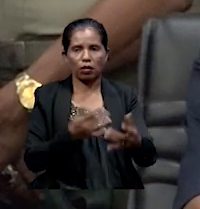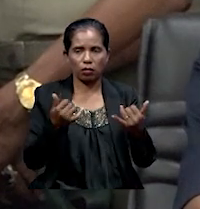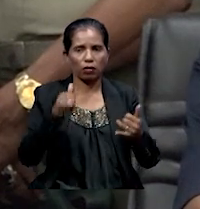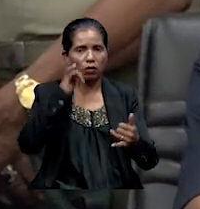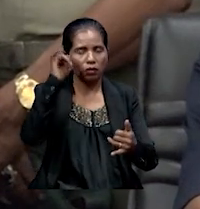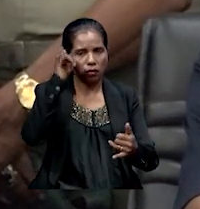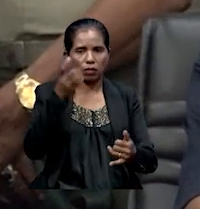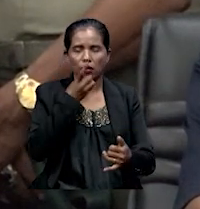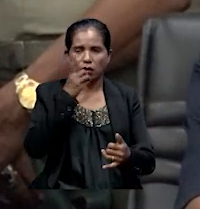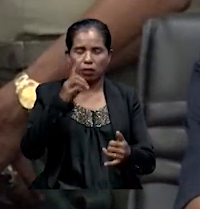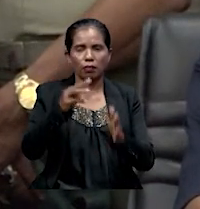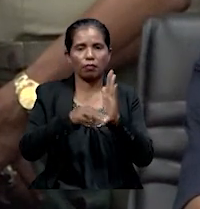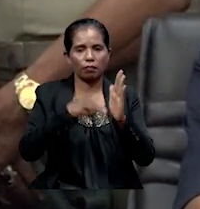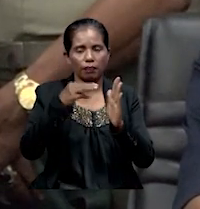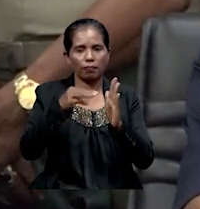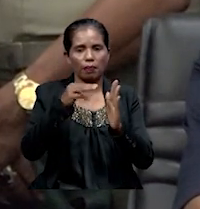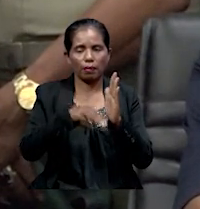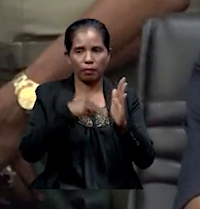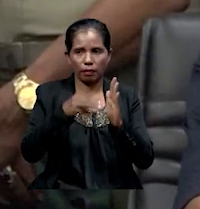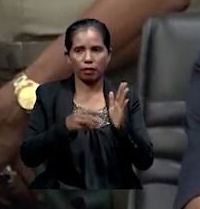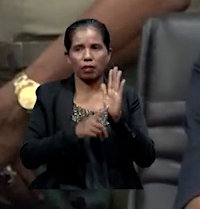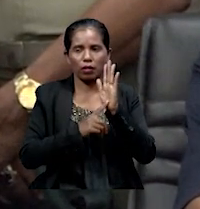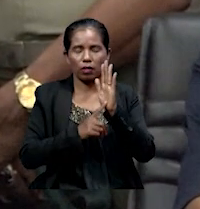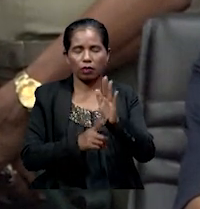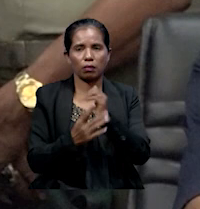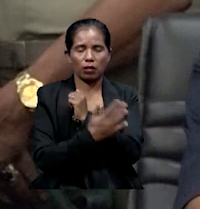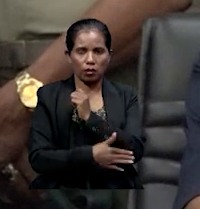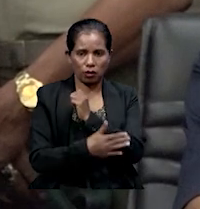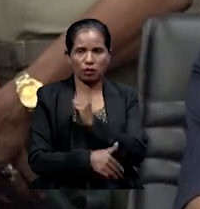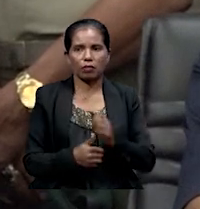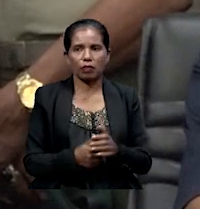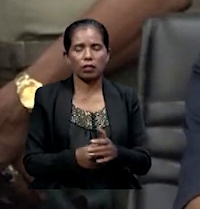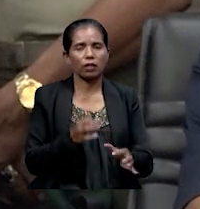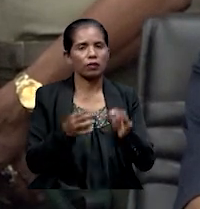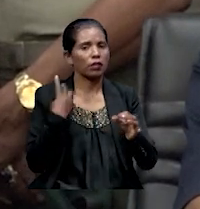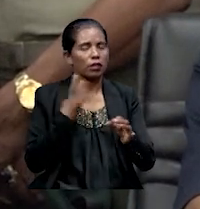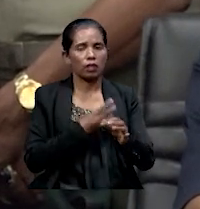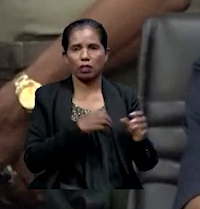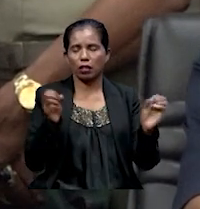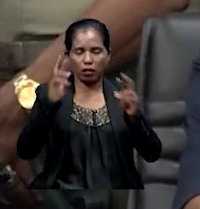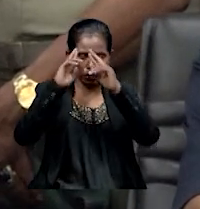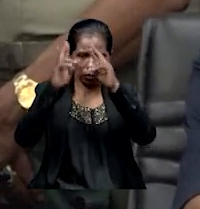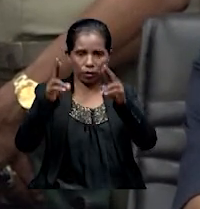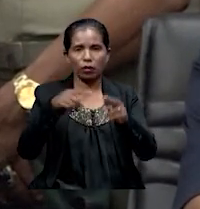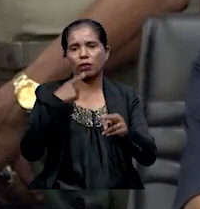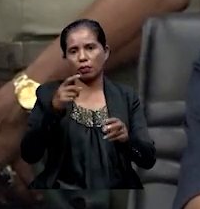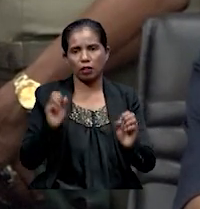A declaração da média ou na audiência nem a afirmação da soberania da nação. Se ita magla la respeito, se magla respeito